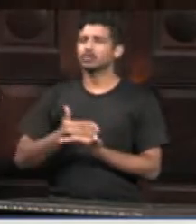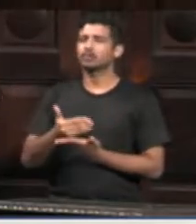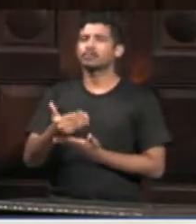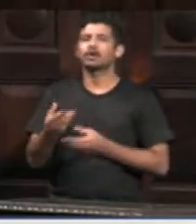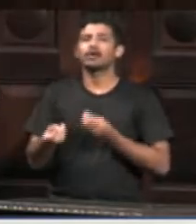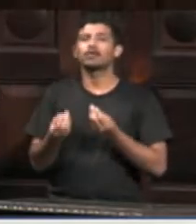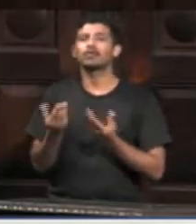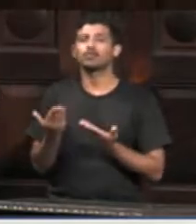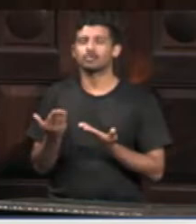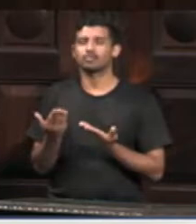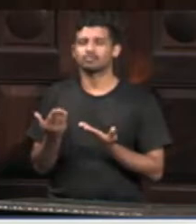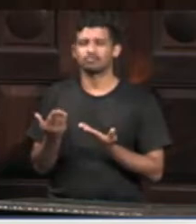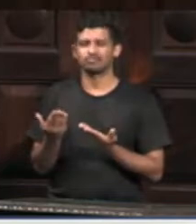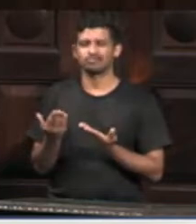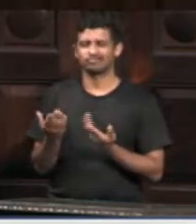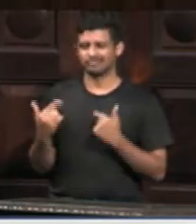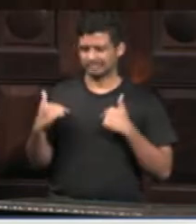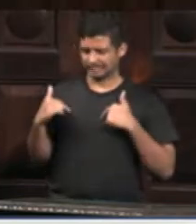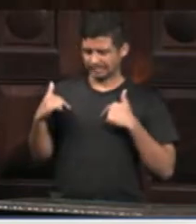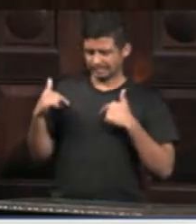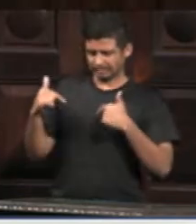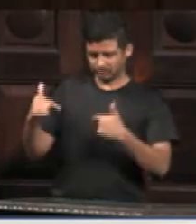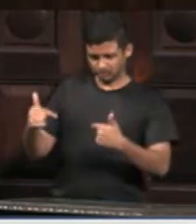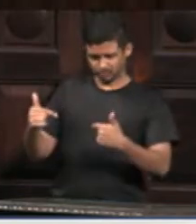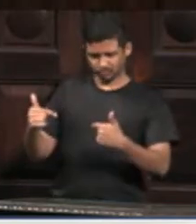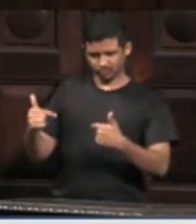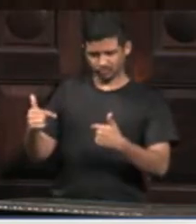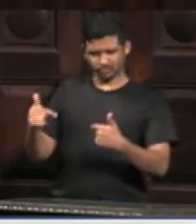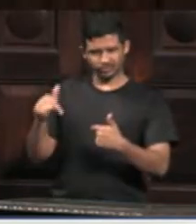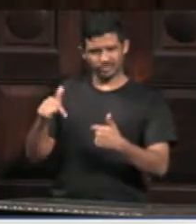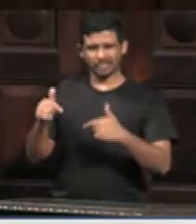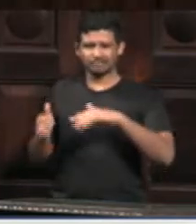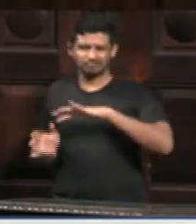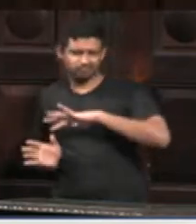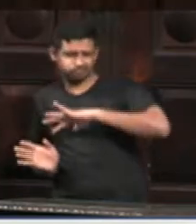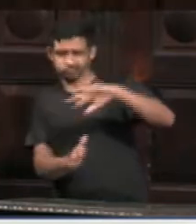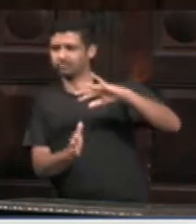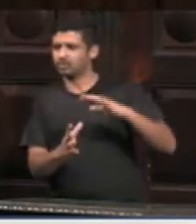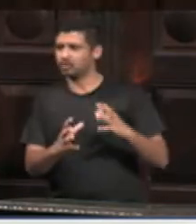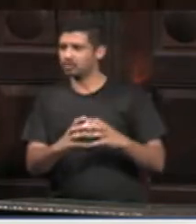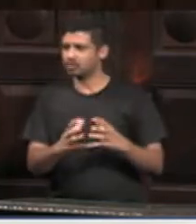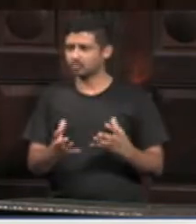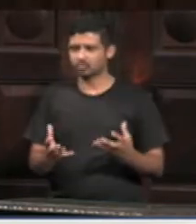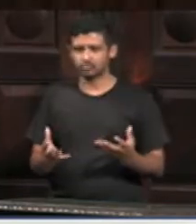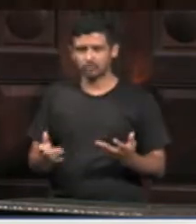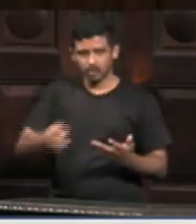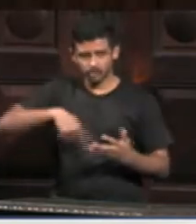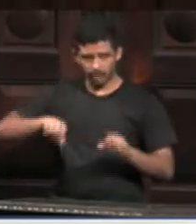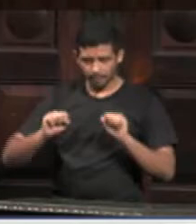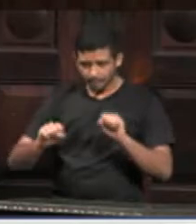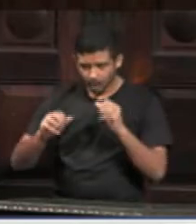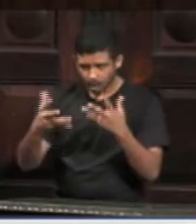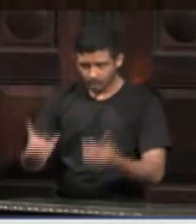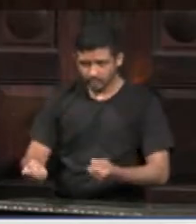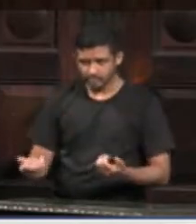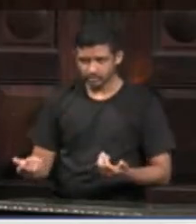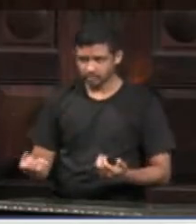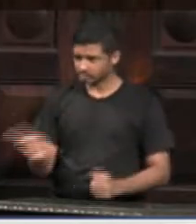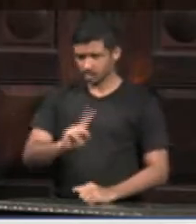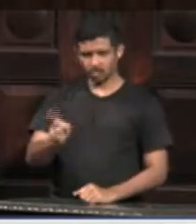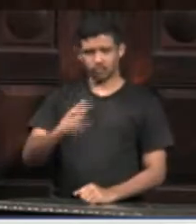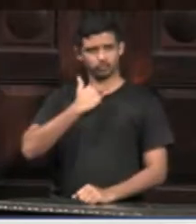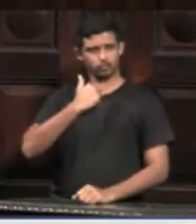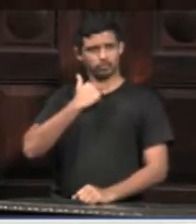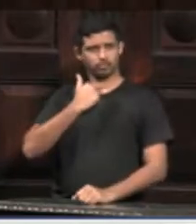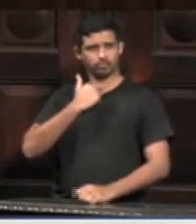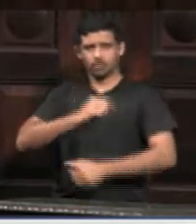exatamente por uma atitude de exclusão, nós não podemos de forma alguma admitir que